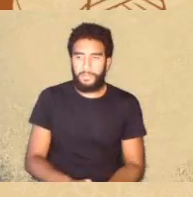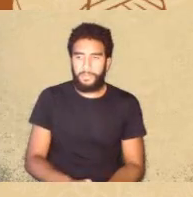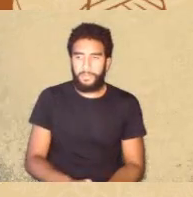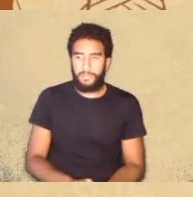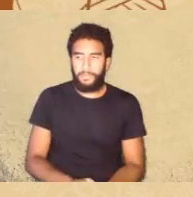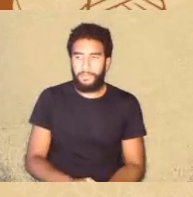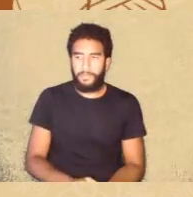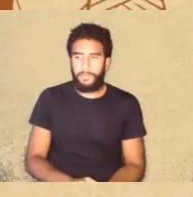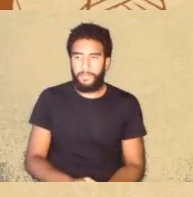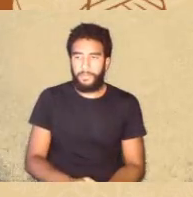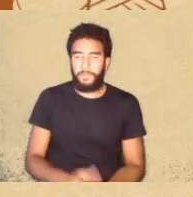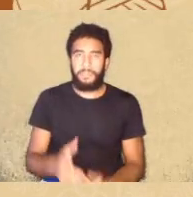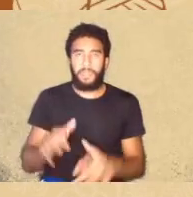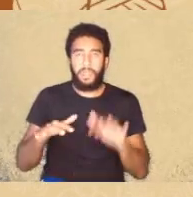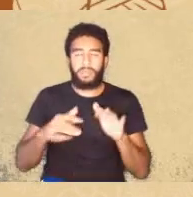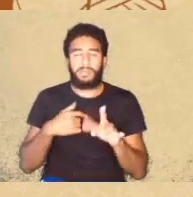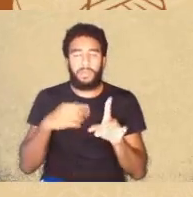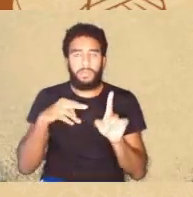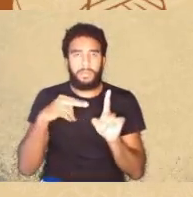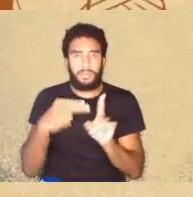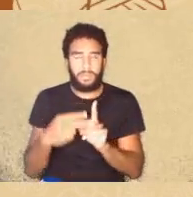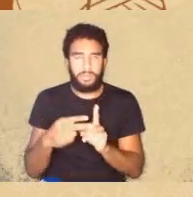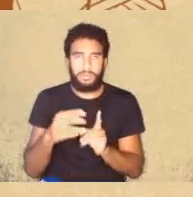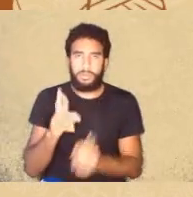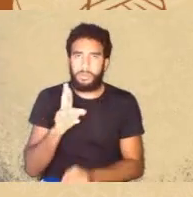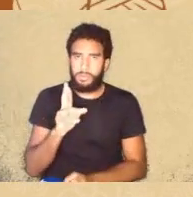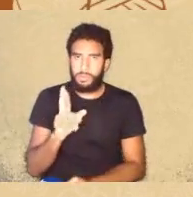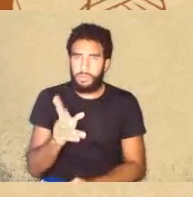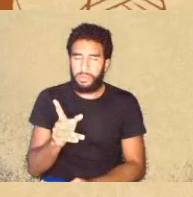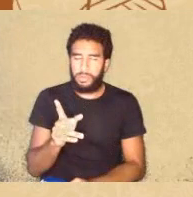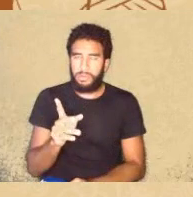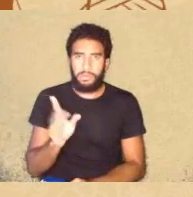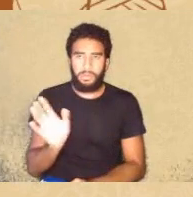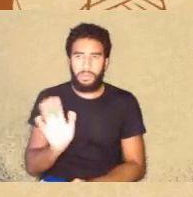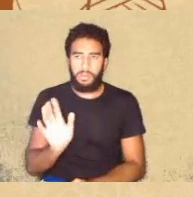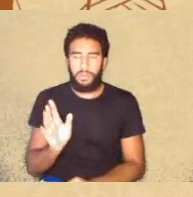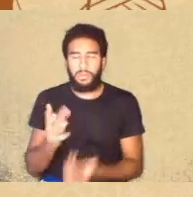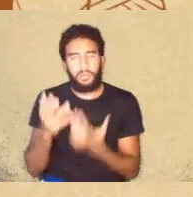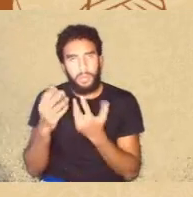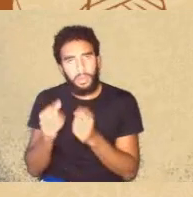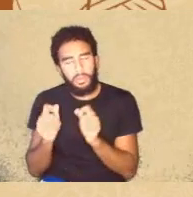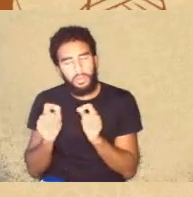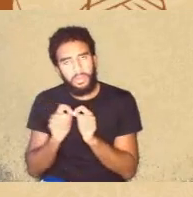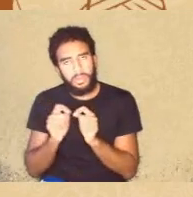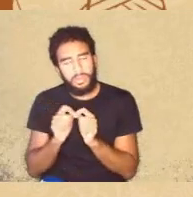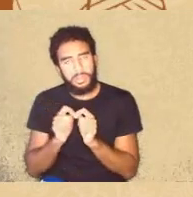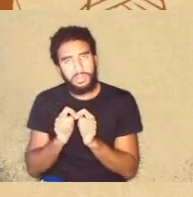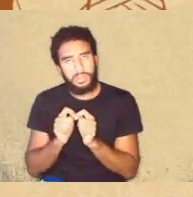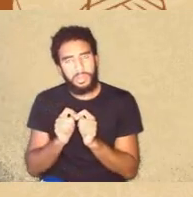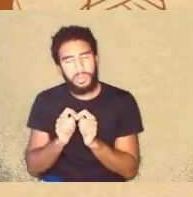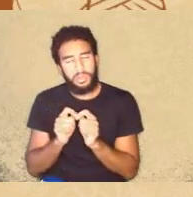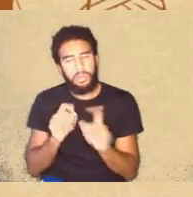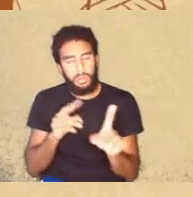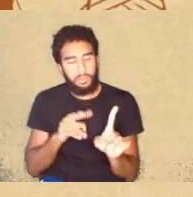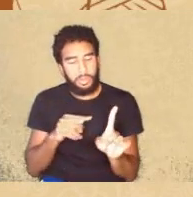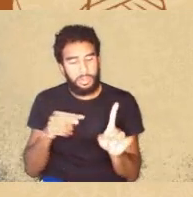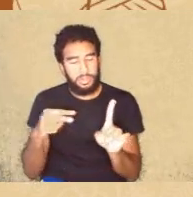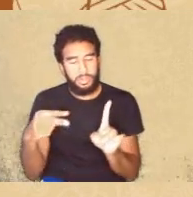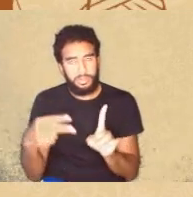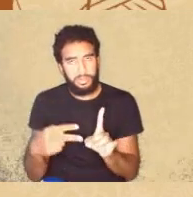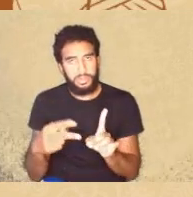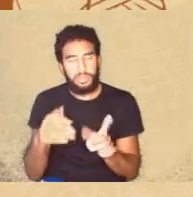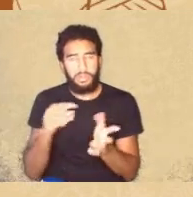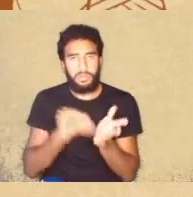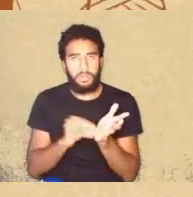uma perspectiva do estigma que é assim, vamos trazer o olhar que está faltando aqui, a lógica quantitativa, que é típica